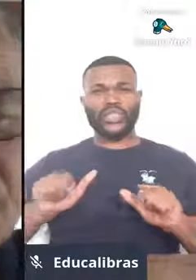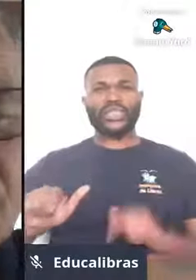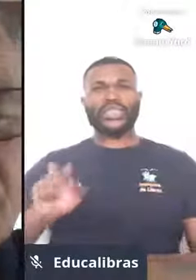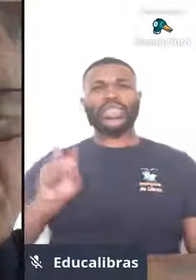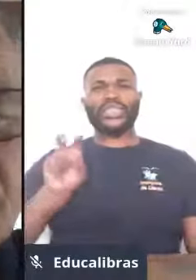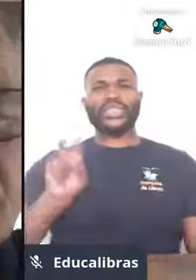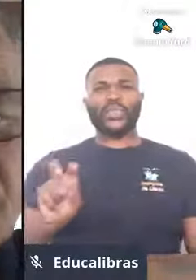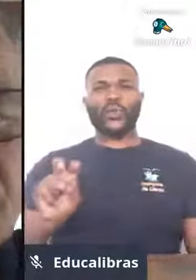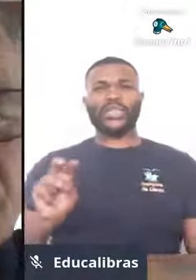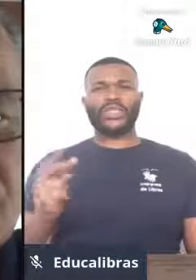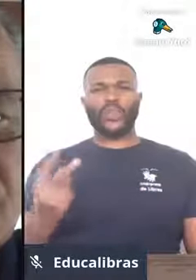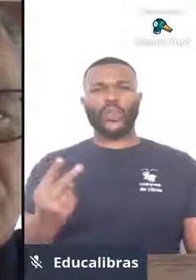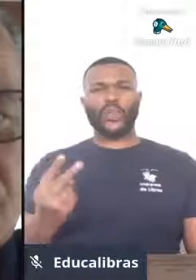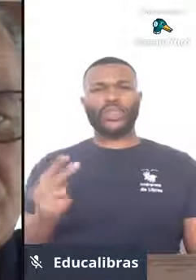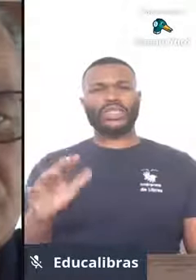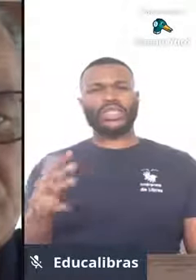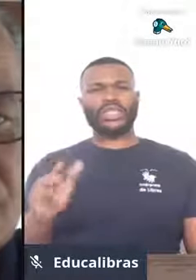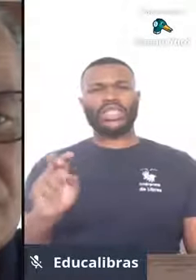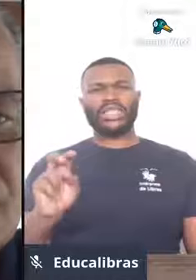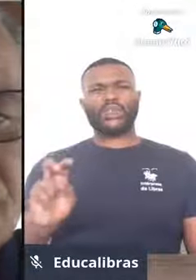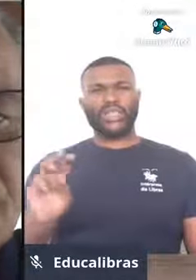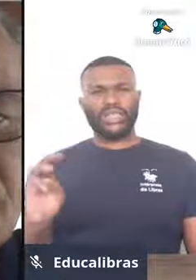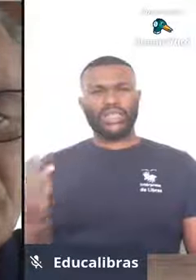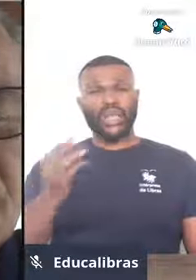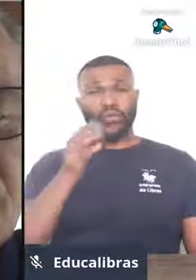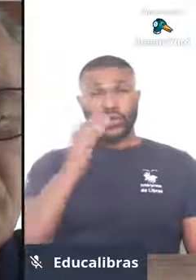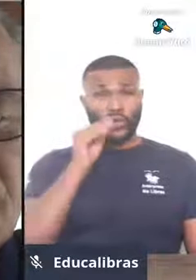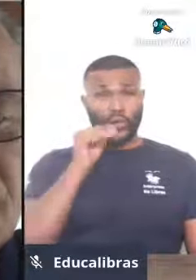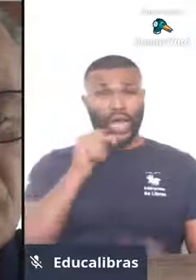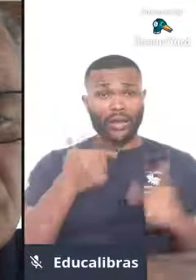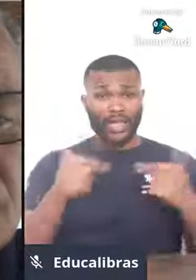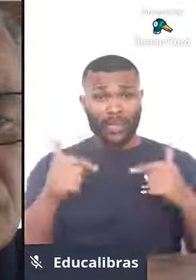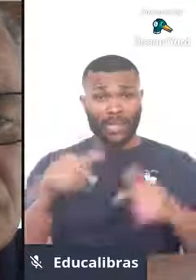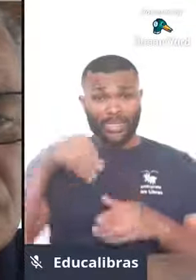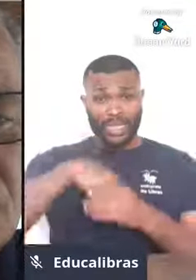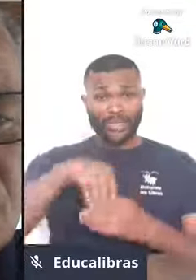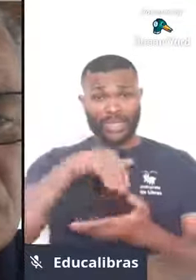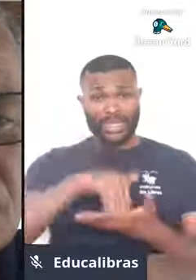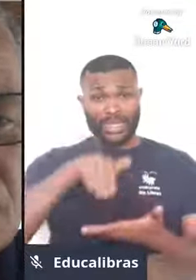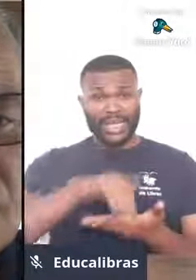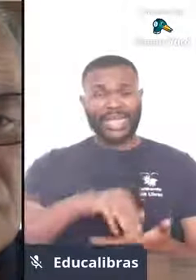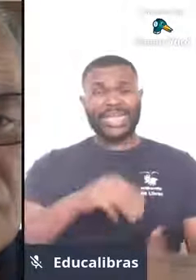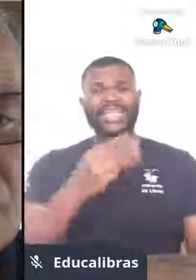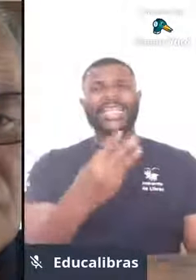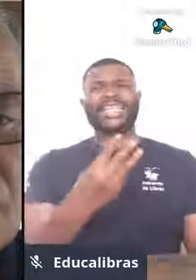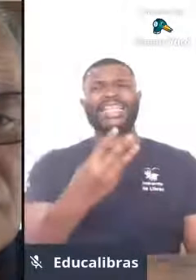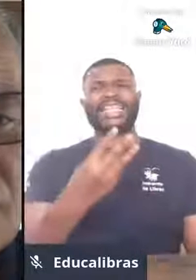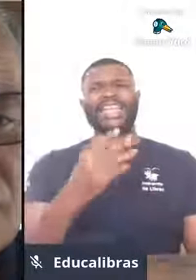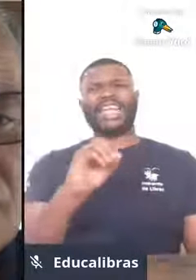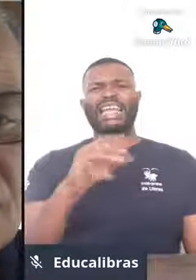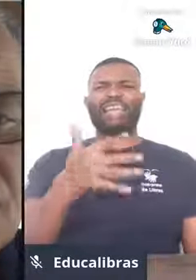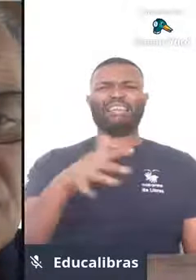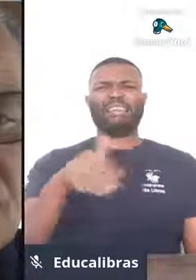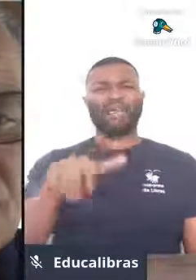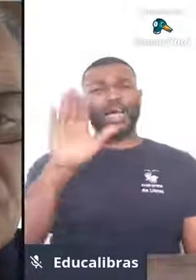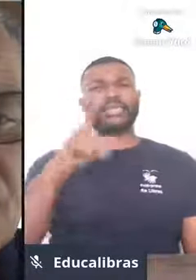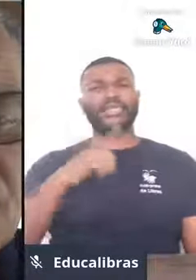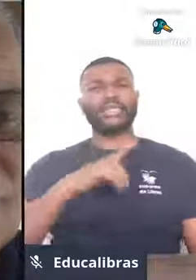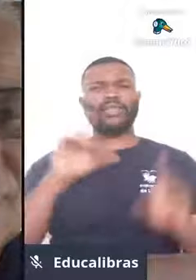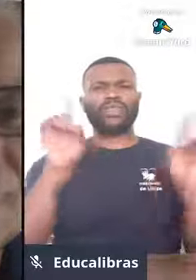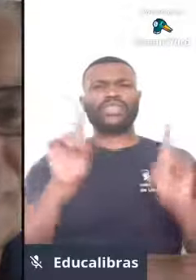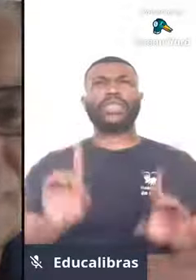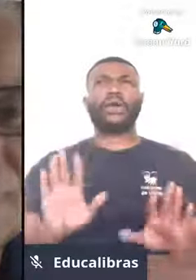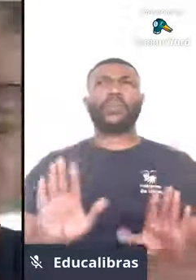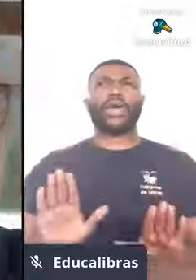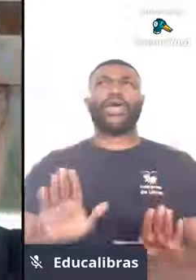52, 53 funcionários que tem a secretaria, 30 e alguma coisa tem alguma deficiência. Não, espera um pouco. São